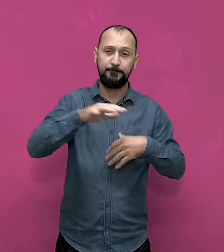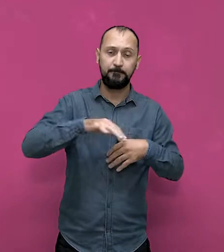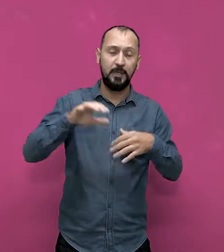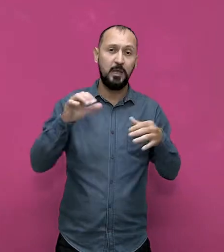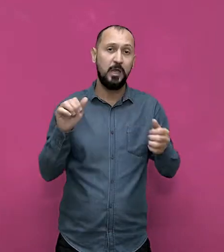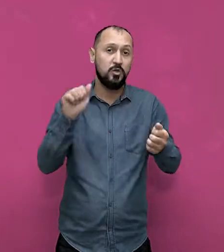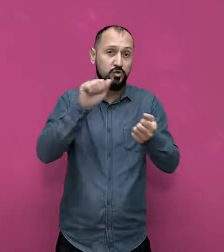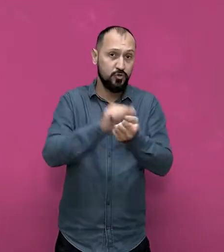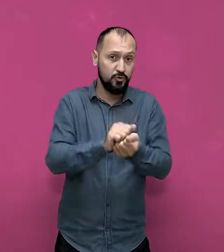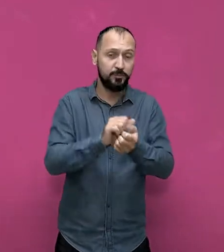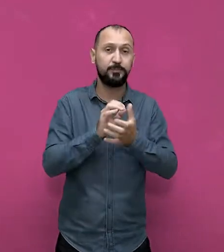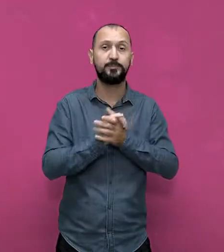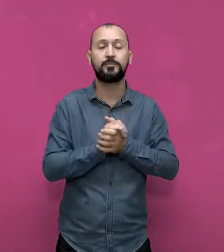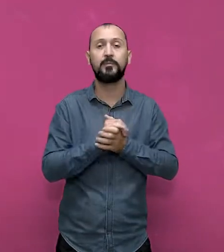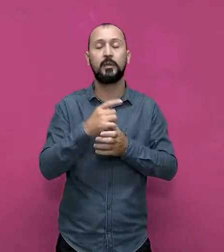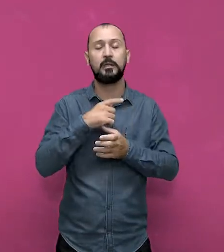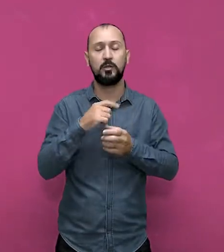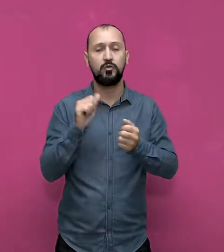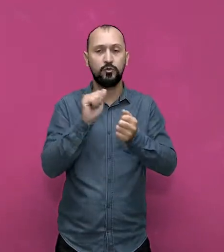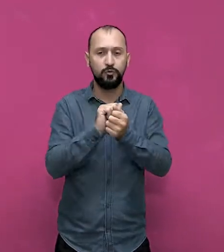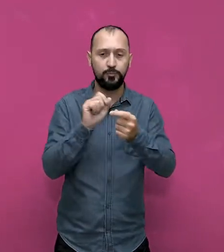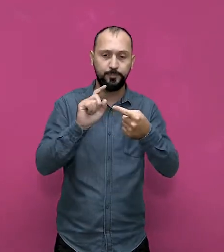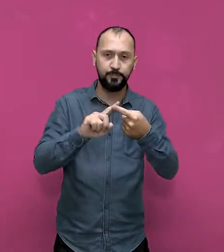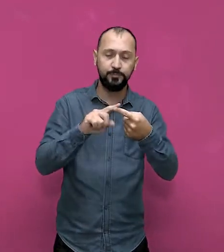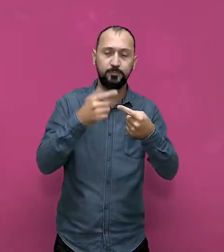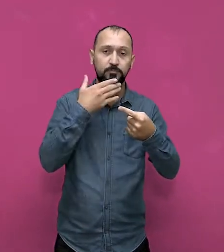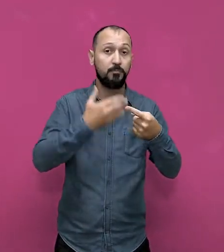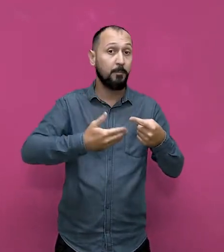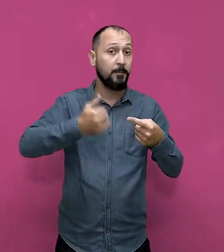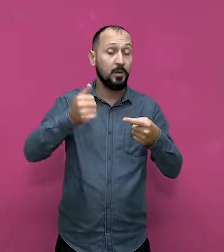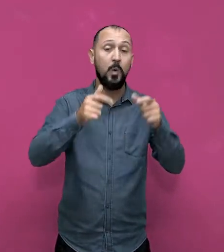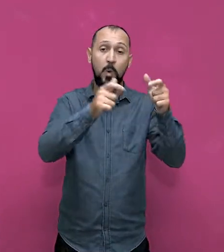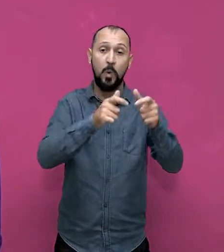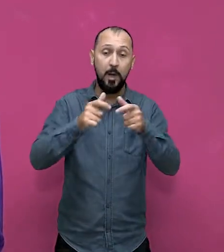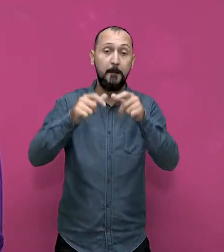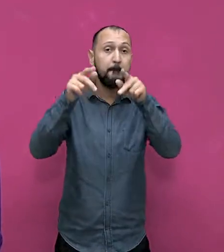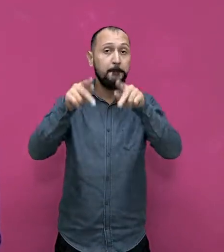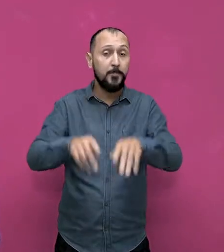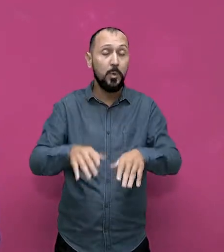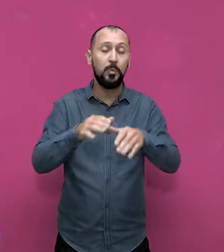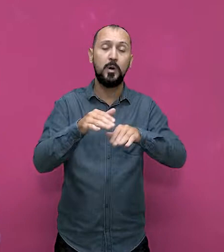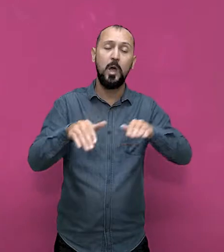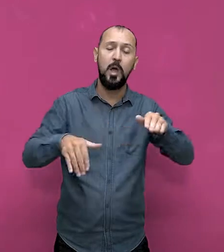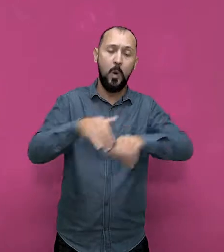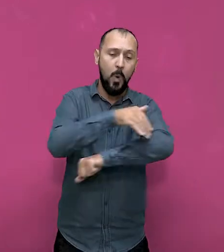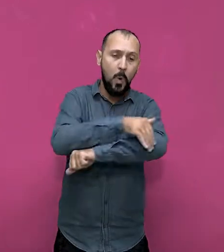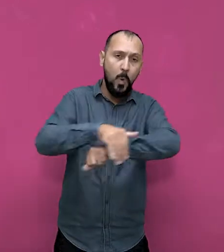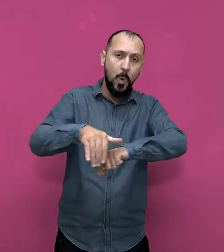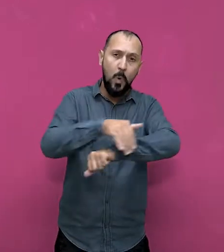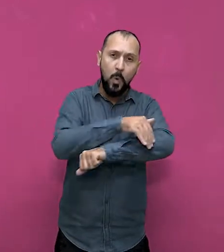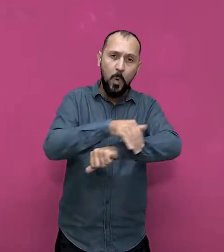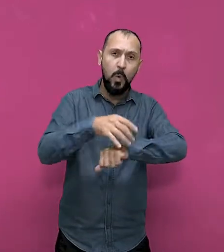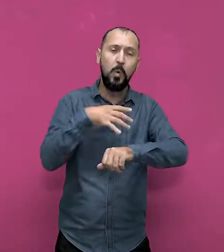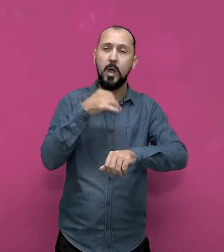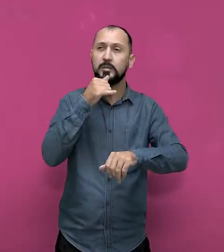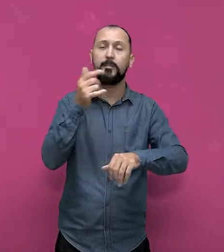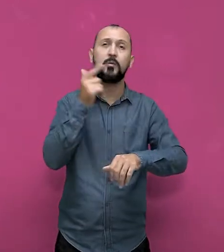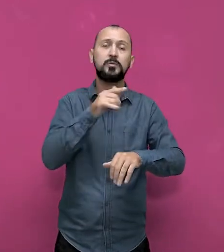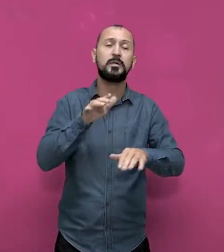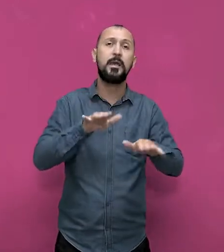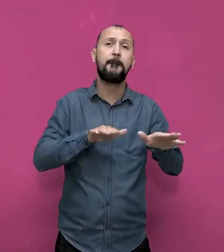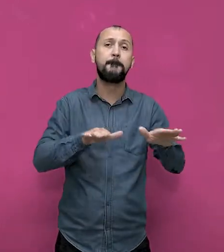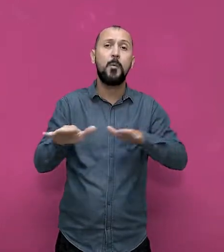Central ele é um programa integrado. Então, ele envolve tanto a melhoria de espaços públicos, vias públicas, sob uma ótica